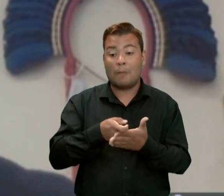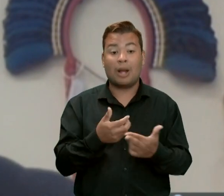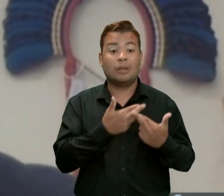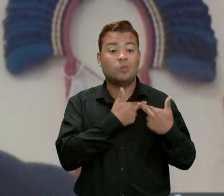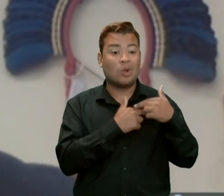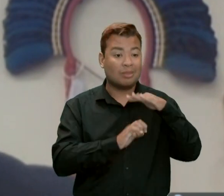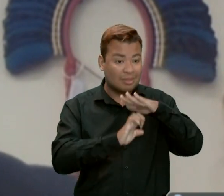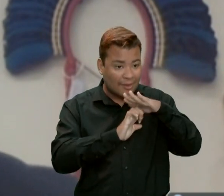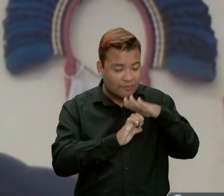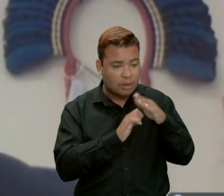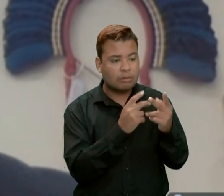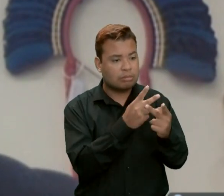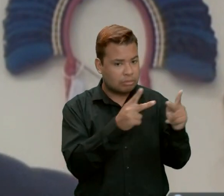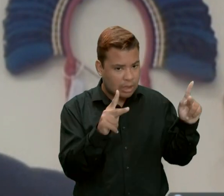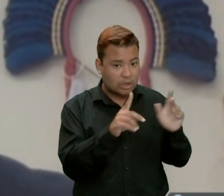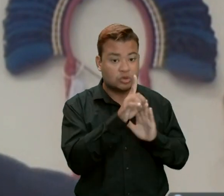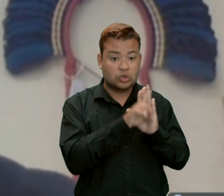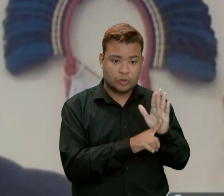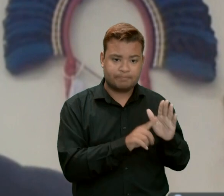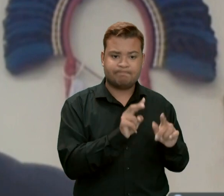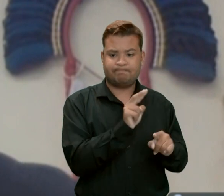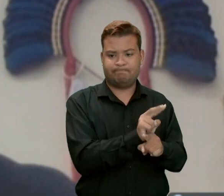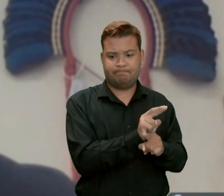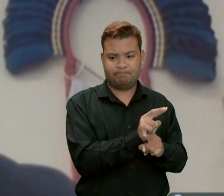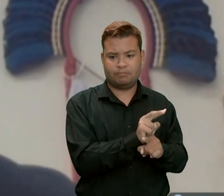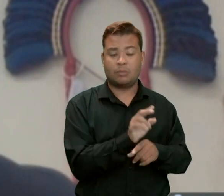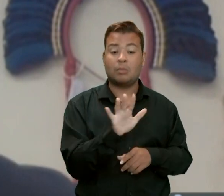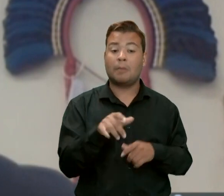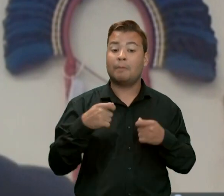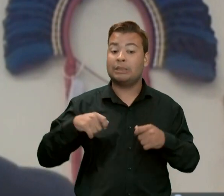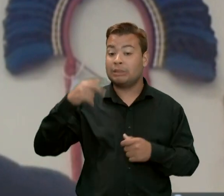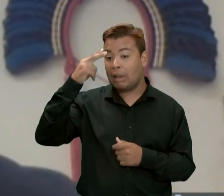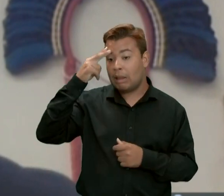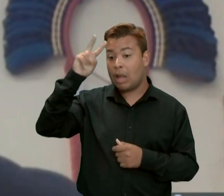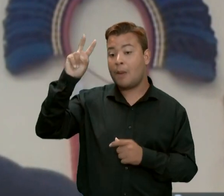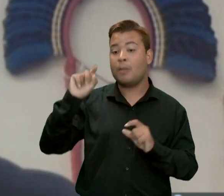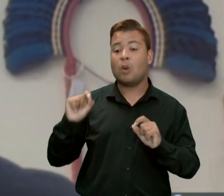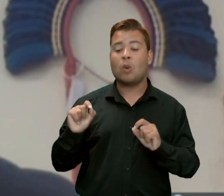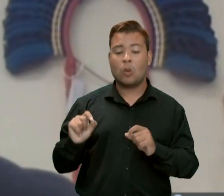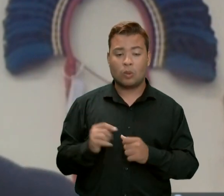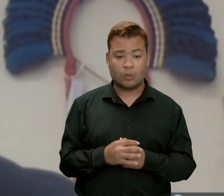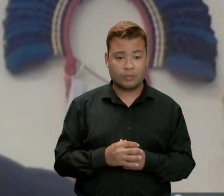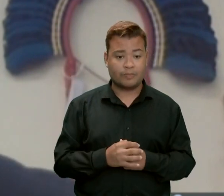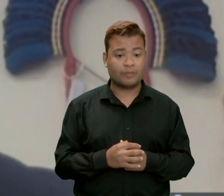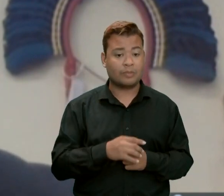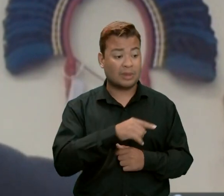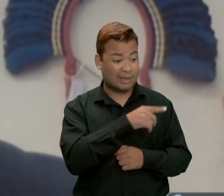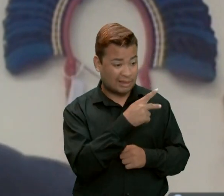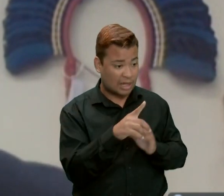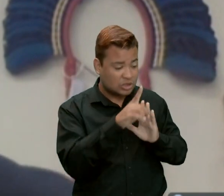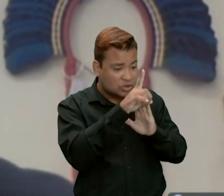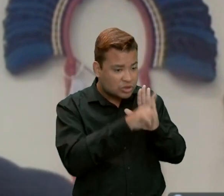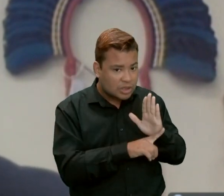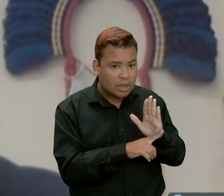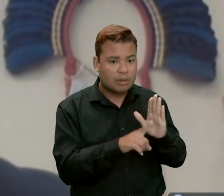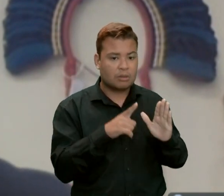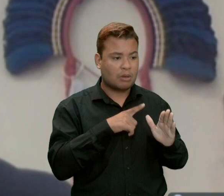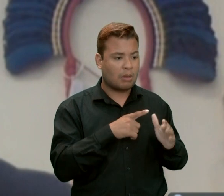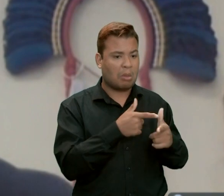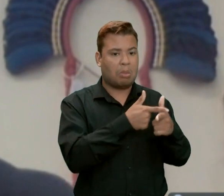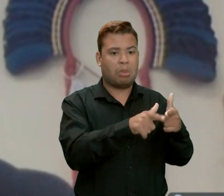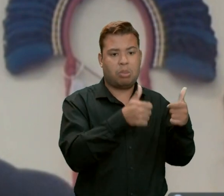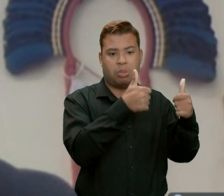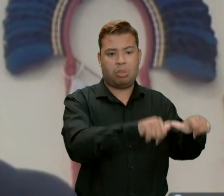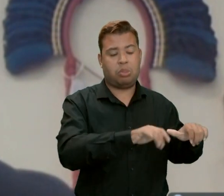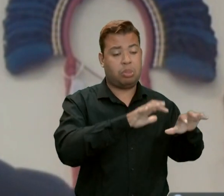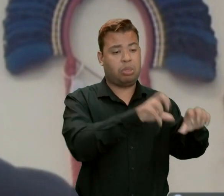direitos, mas a gente precisa recordar que o Estado é o primeiro responsável pela violação desses direitos. Do ponto de vista da